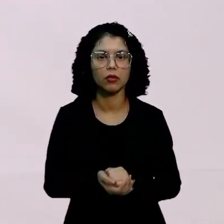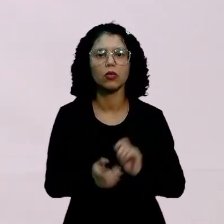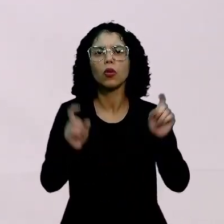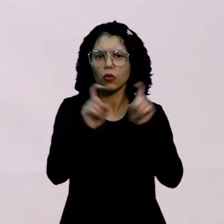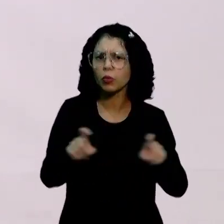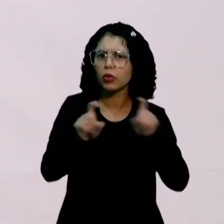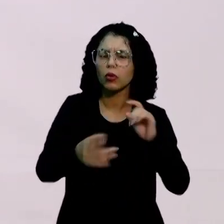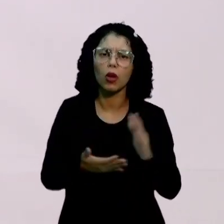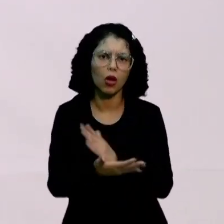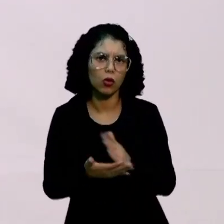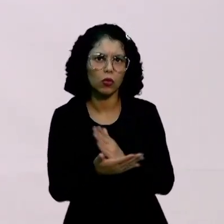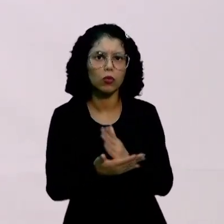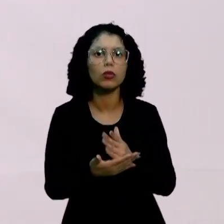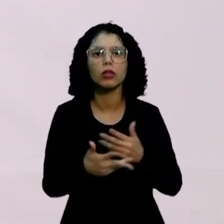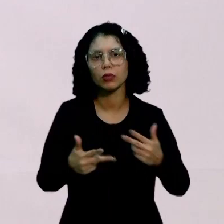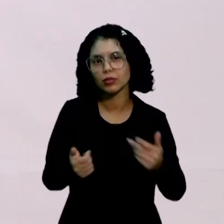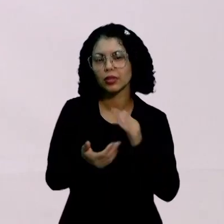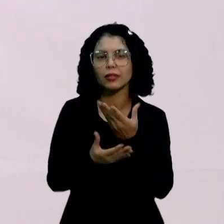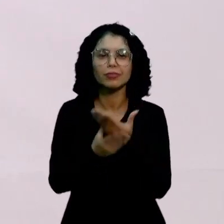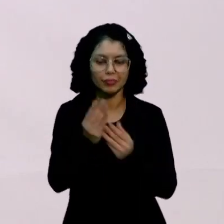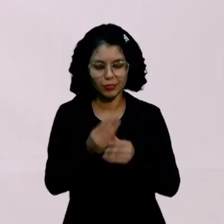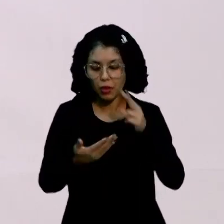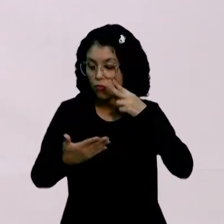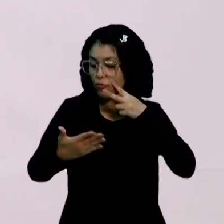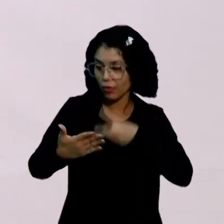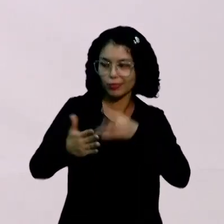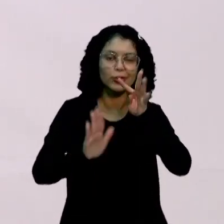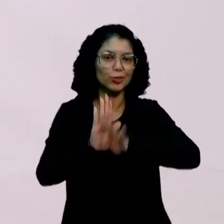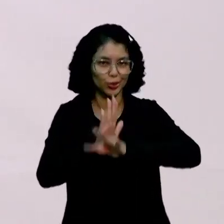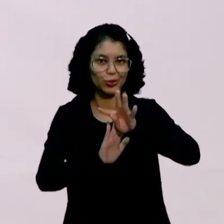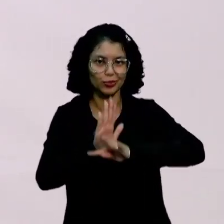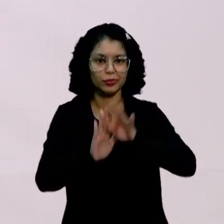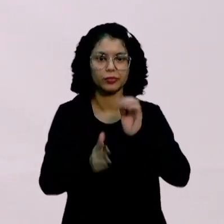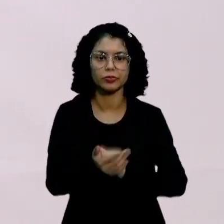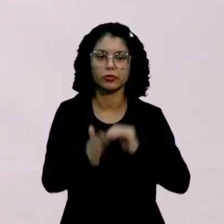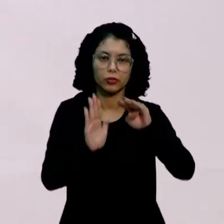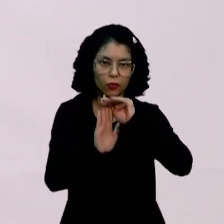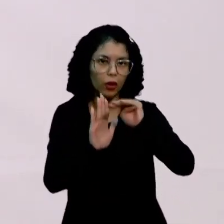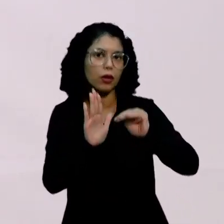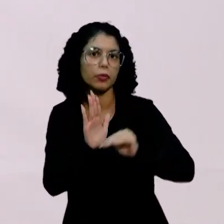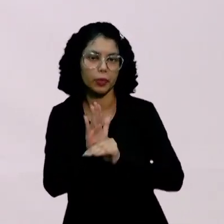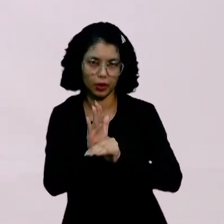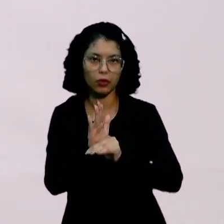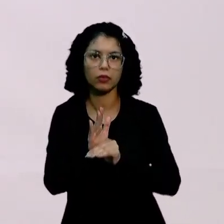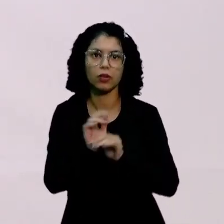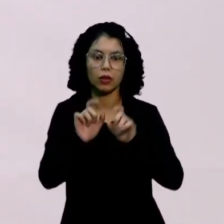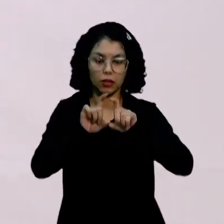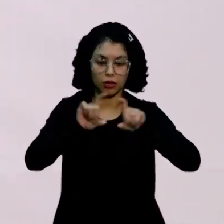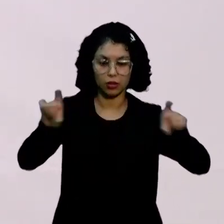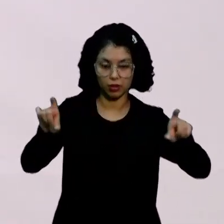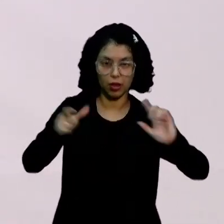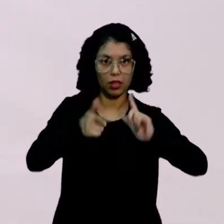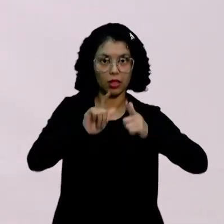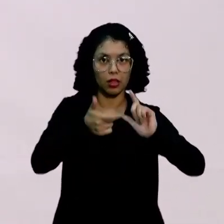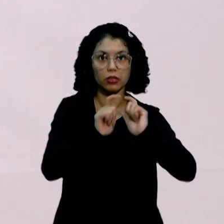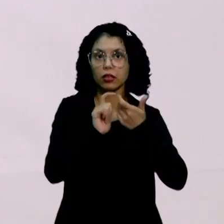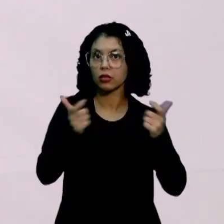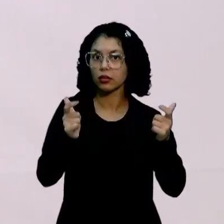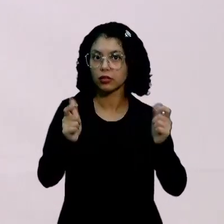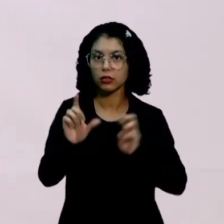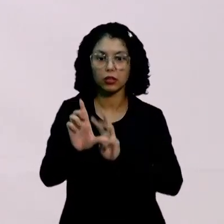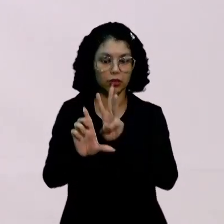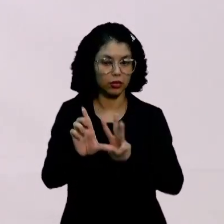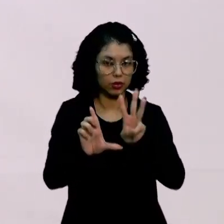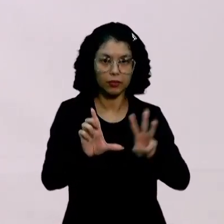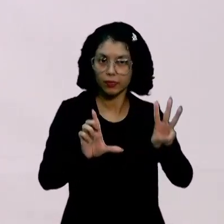computador, algum tipo de dispositivo acessando esse texto. Então lá embaixo, em caixa alta, ele tem escrito "Click